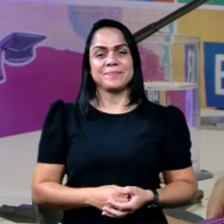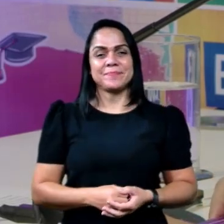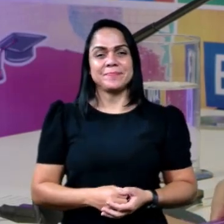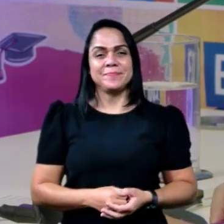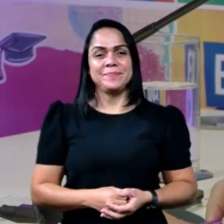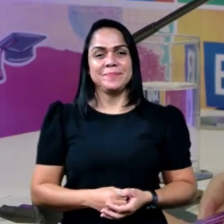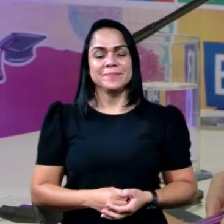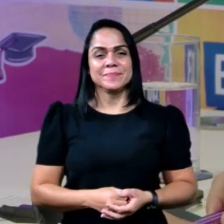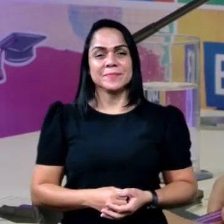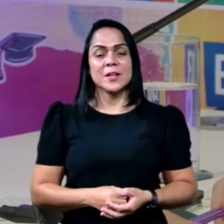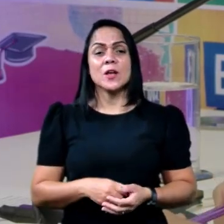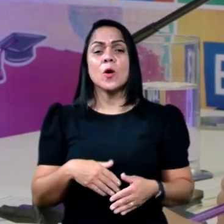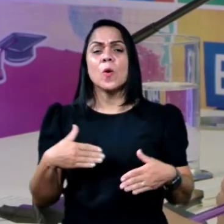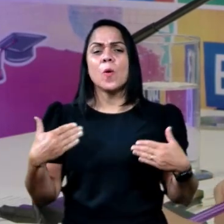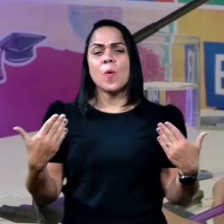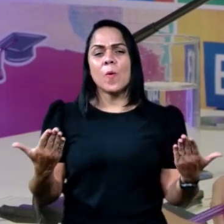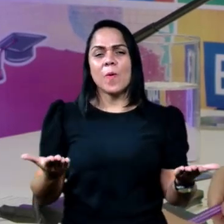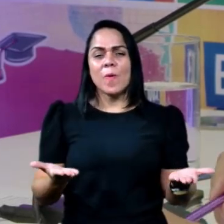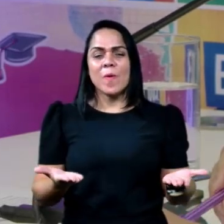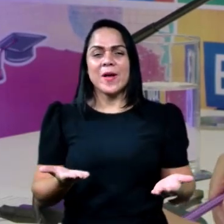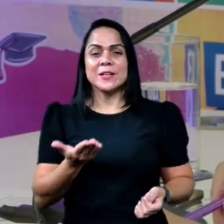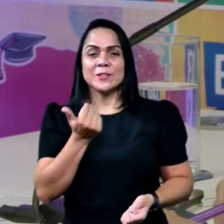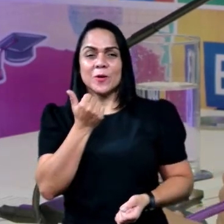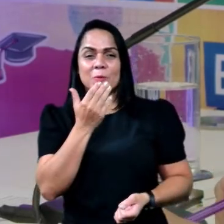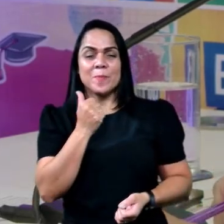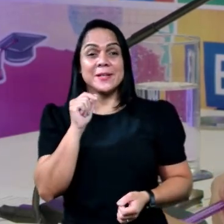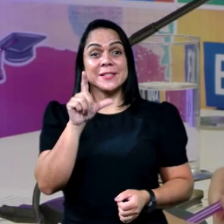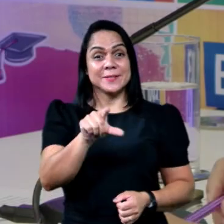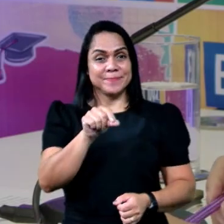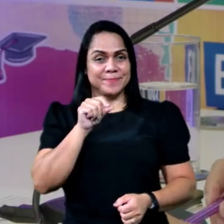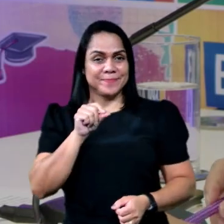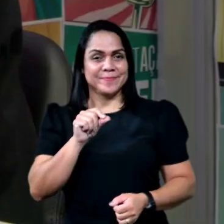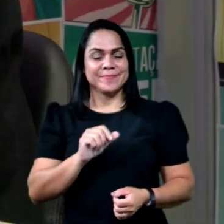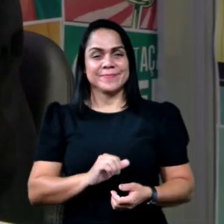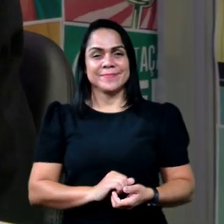contando qual é a sua comida preferida.